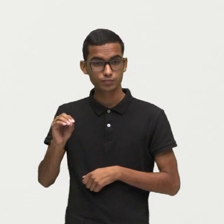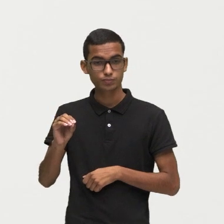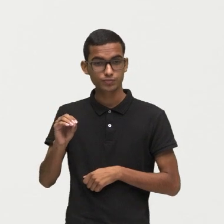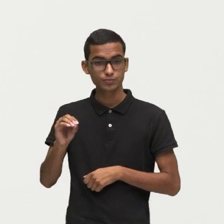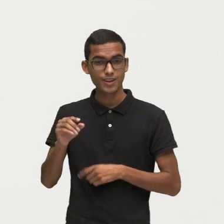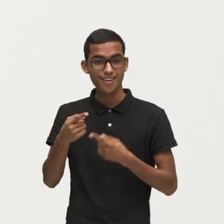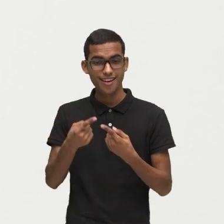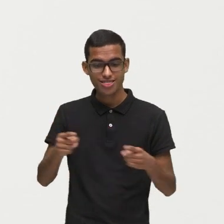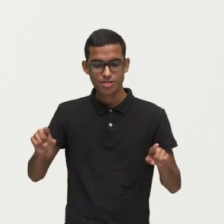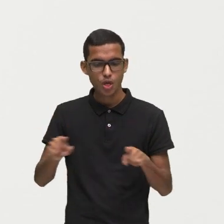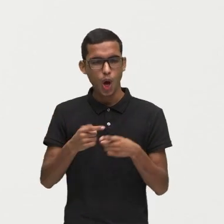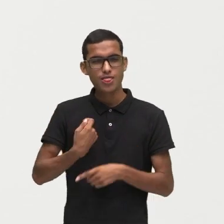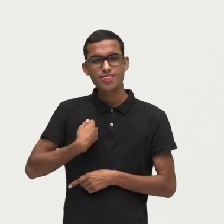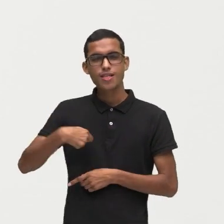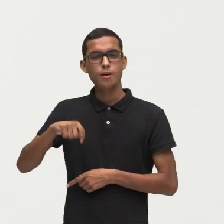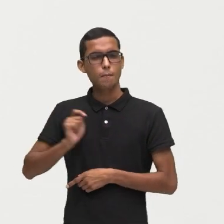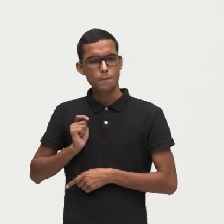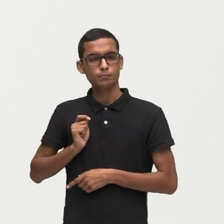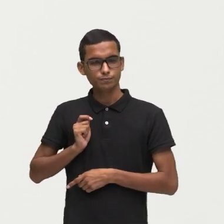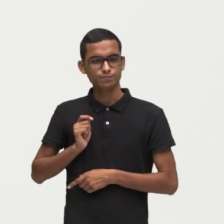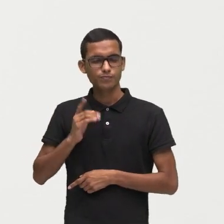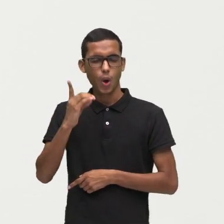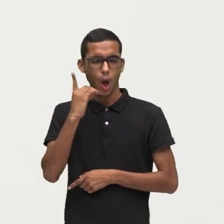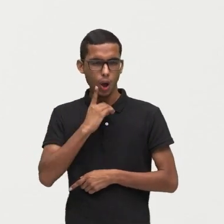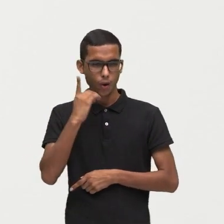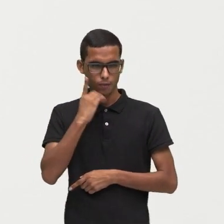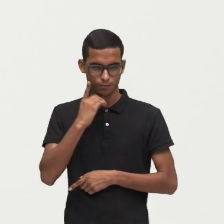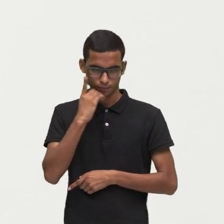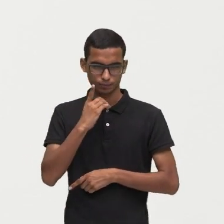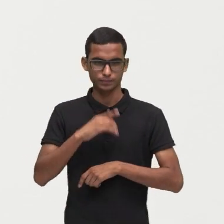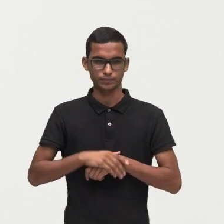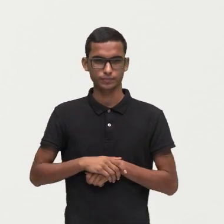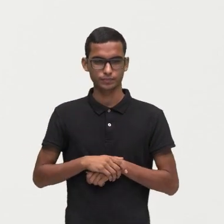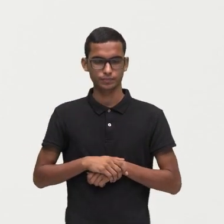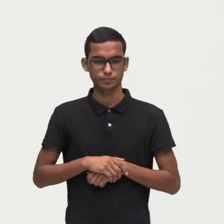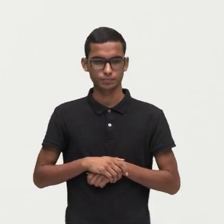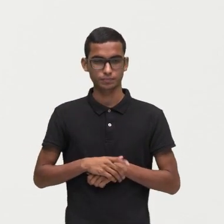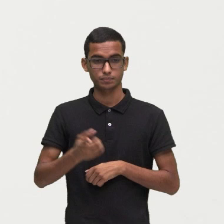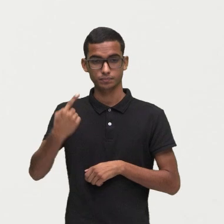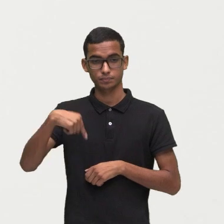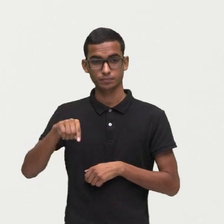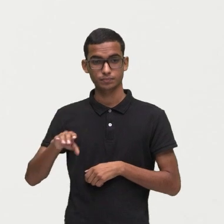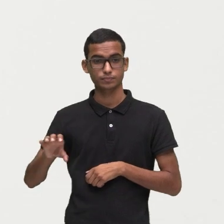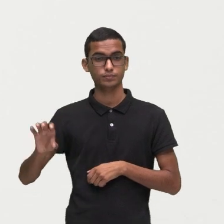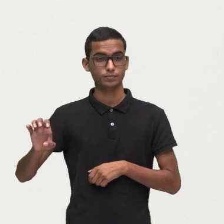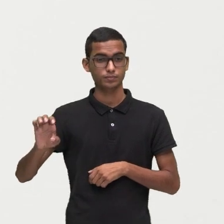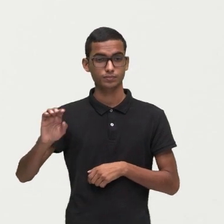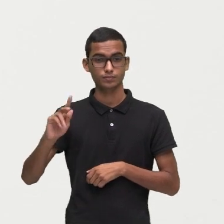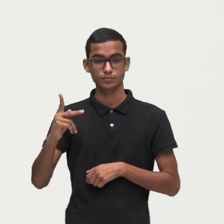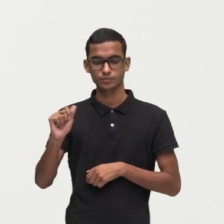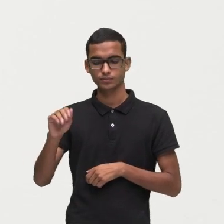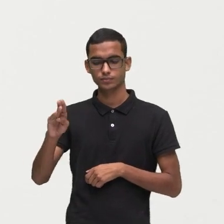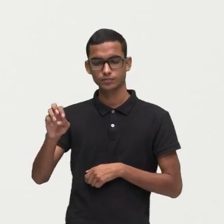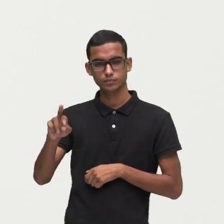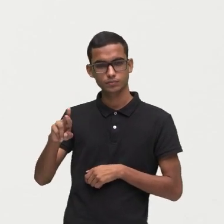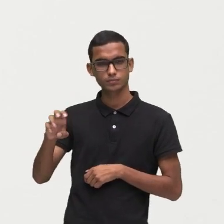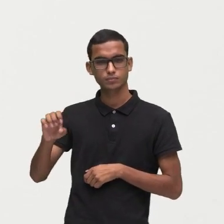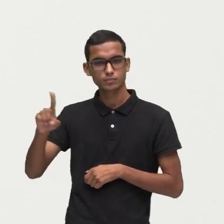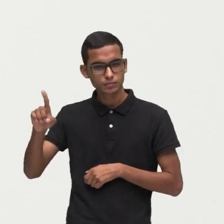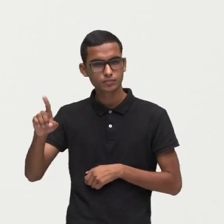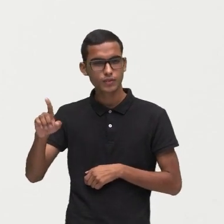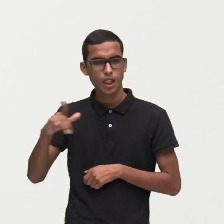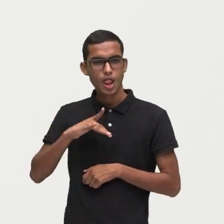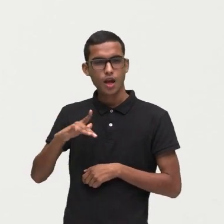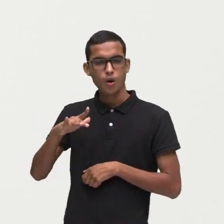Canções em espanhol todos os dias. Eu tenho a letra E. Hablé com minha abuela anteayer. Eu